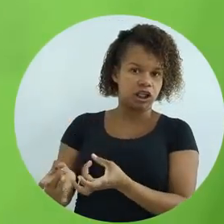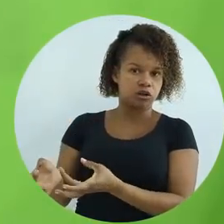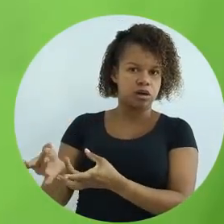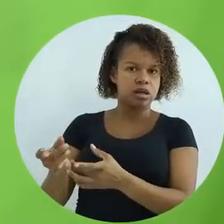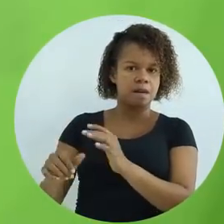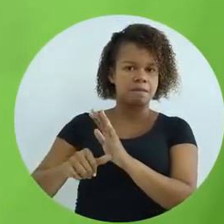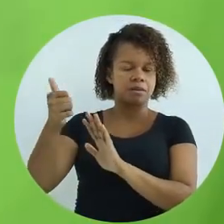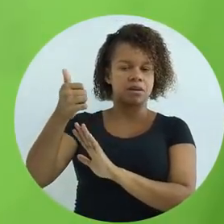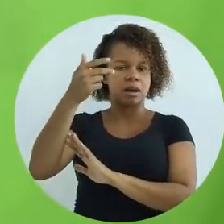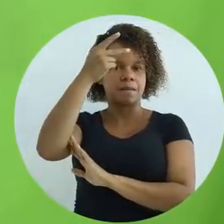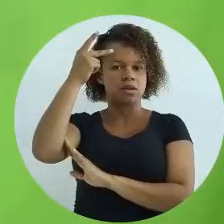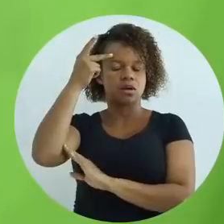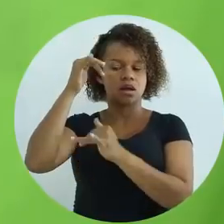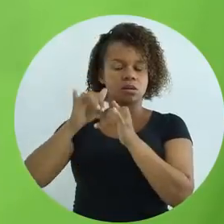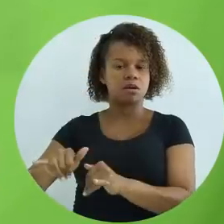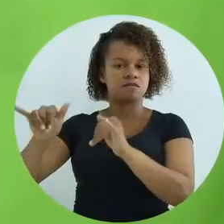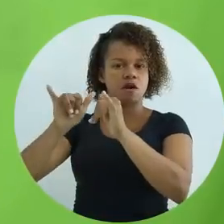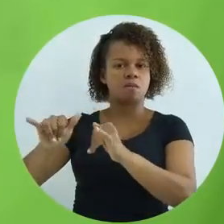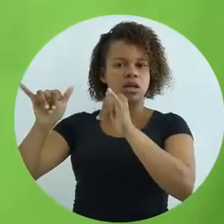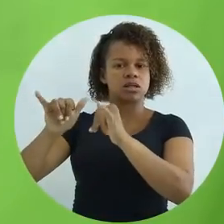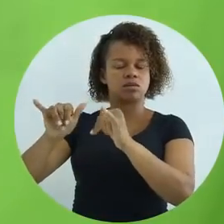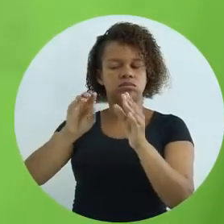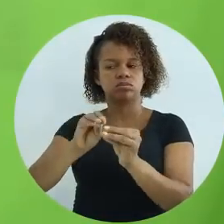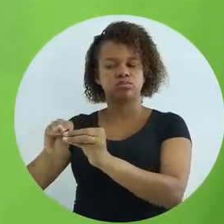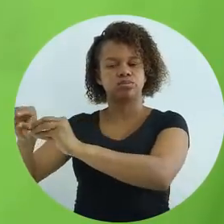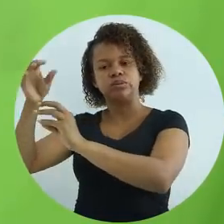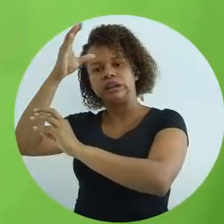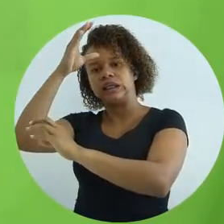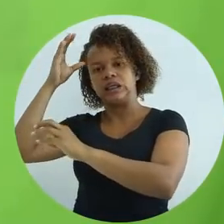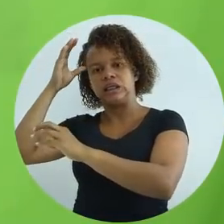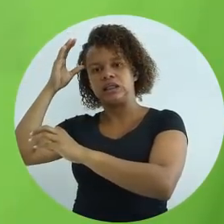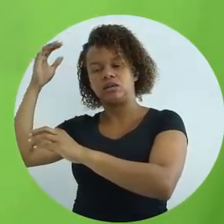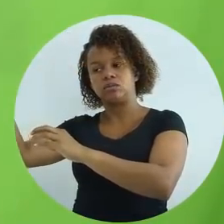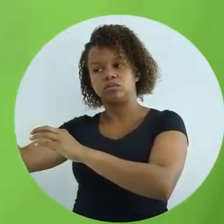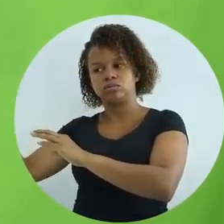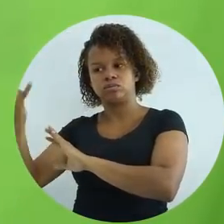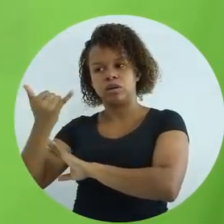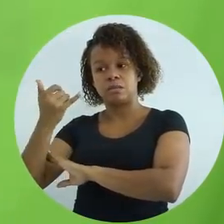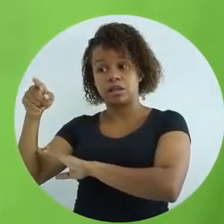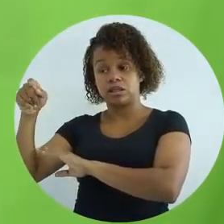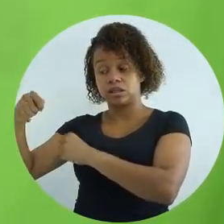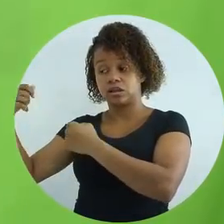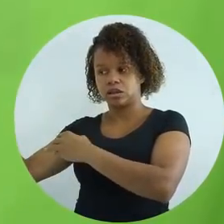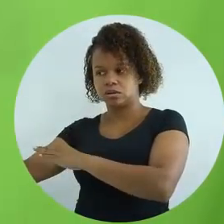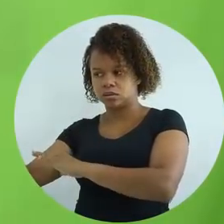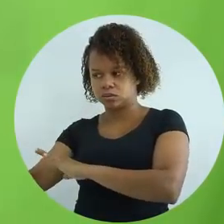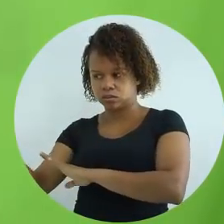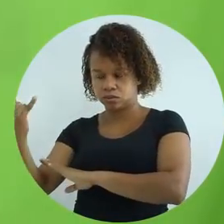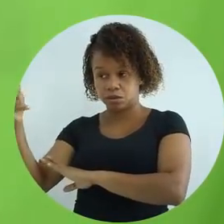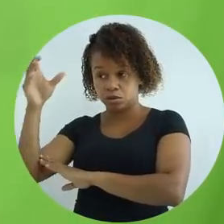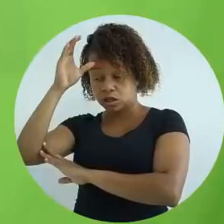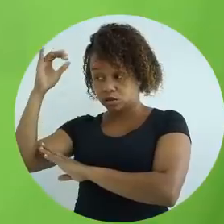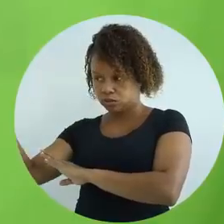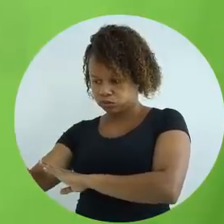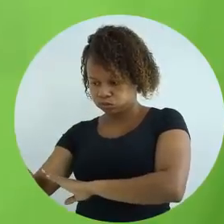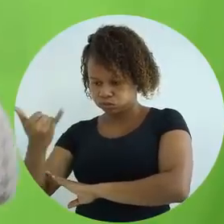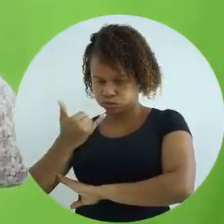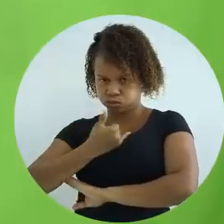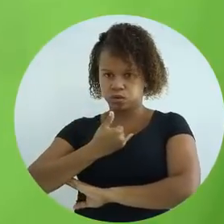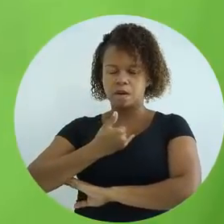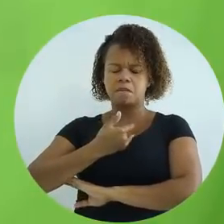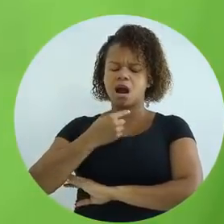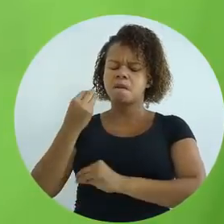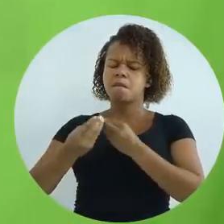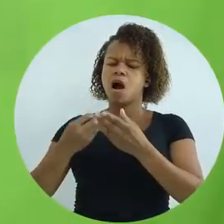primeiras pessoas que recebem as informações dos clientes e eles precisam trazer para dentro da empresa essas informações para que isso